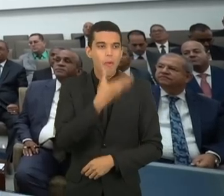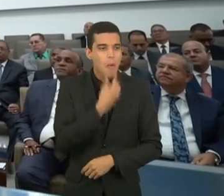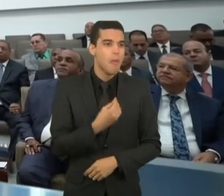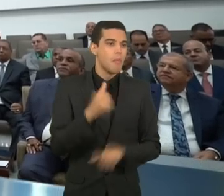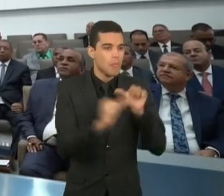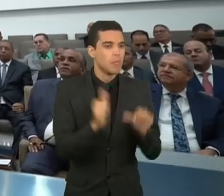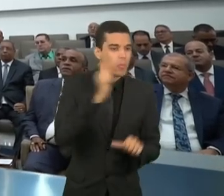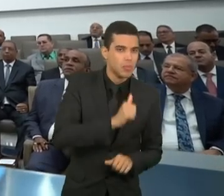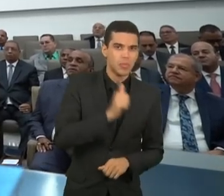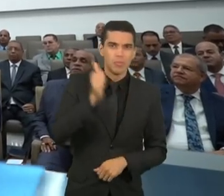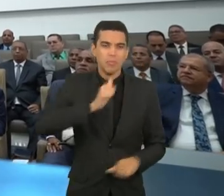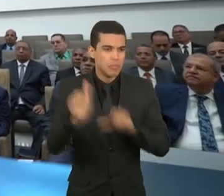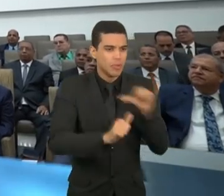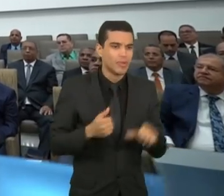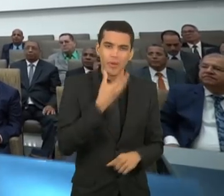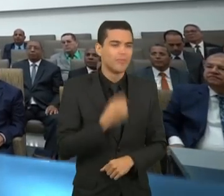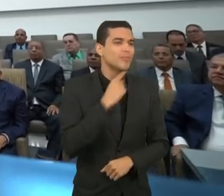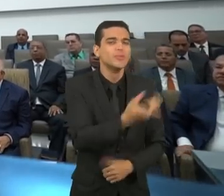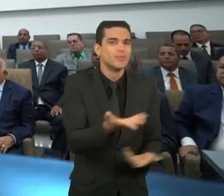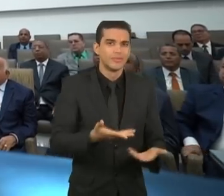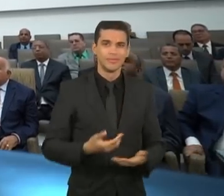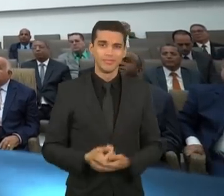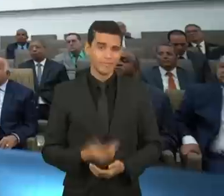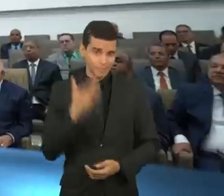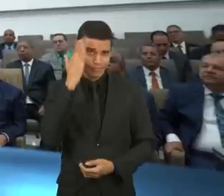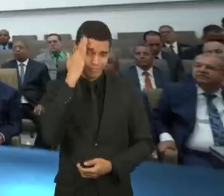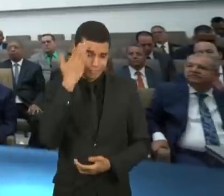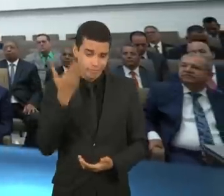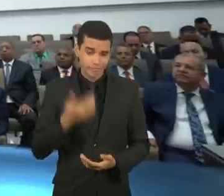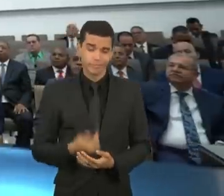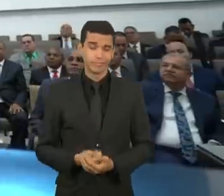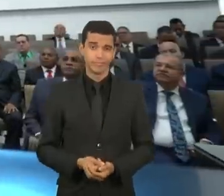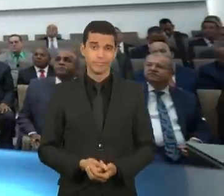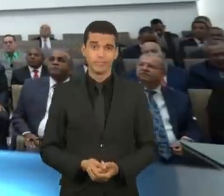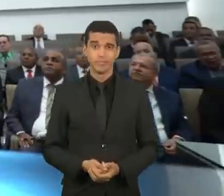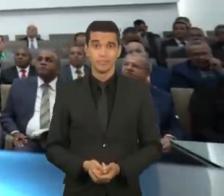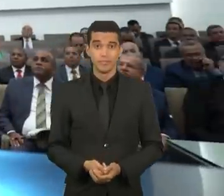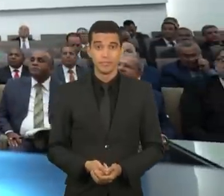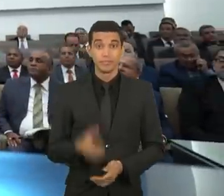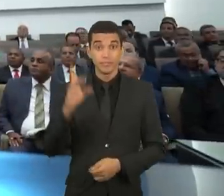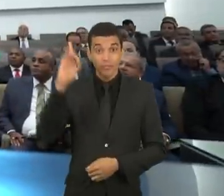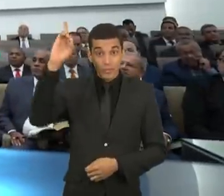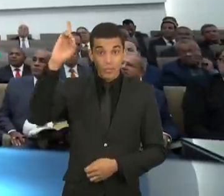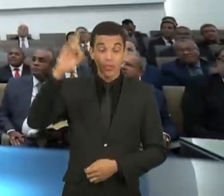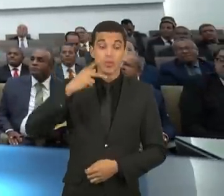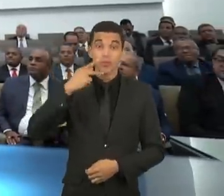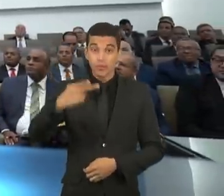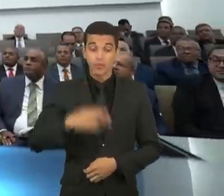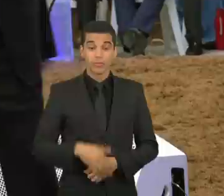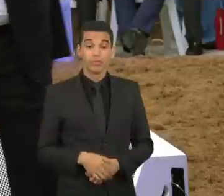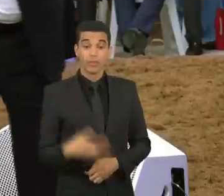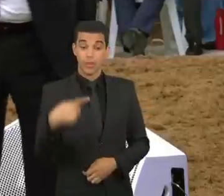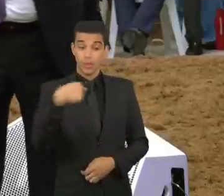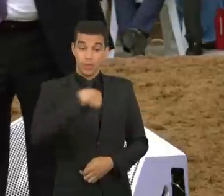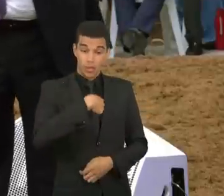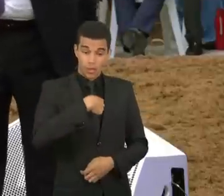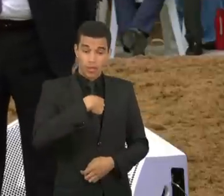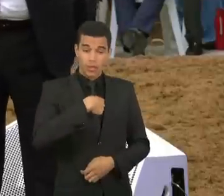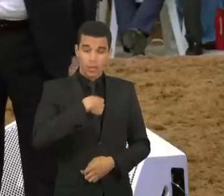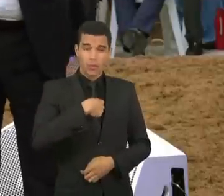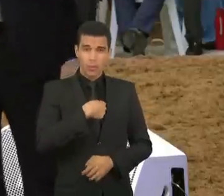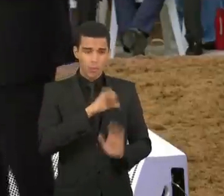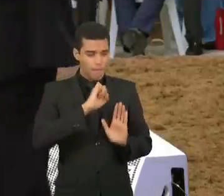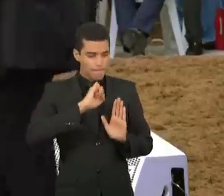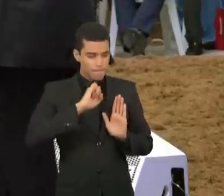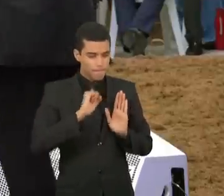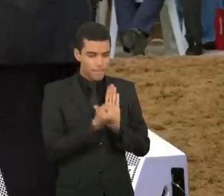Está entendendo? Deus disse assim: eu deixei